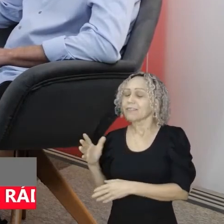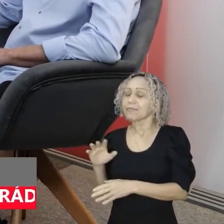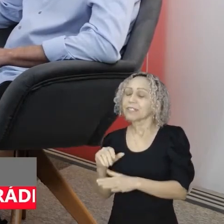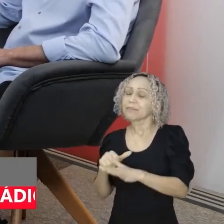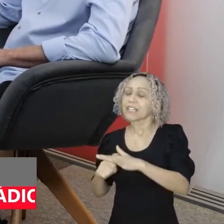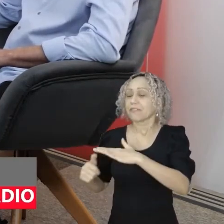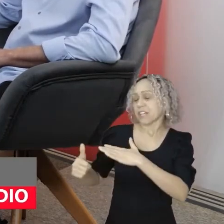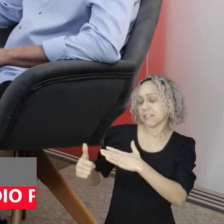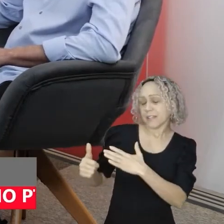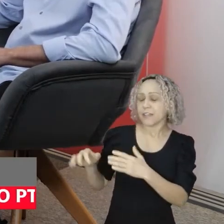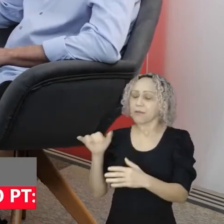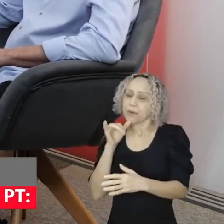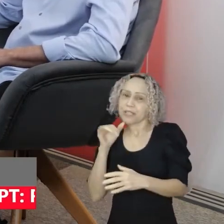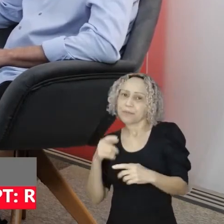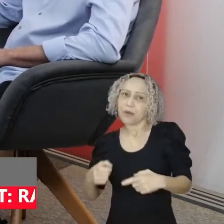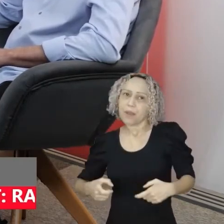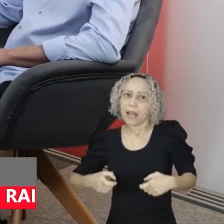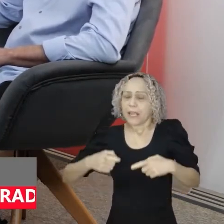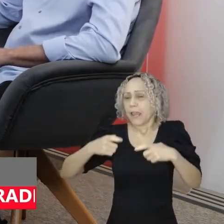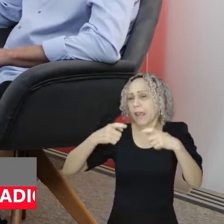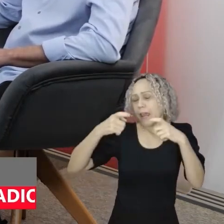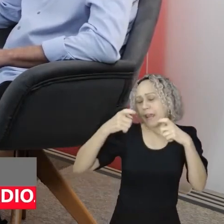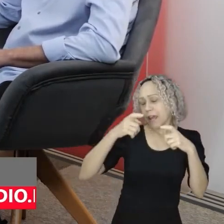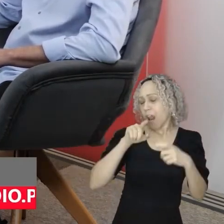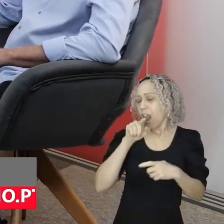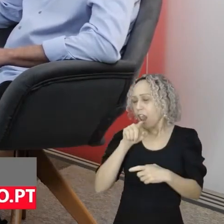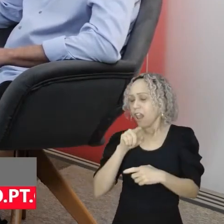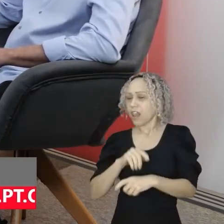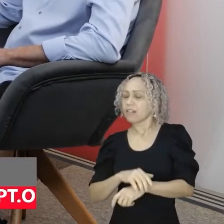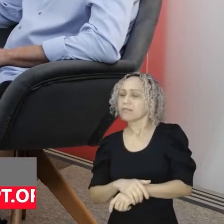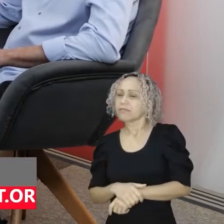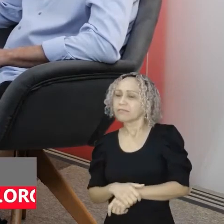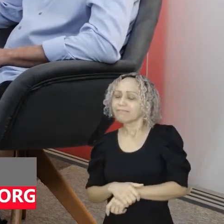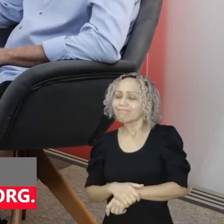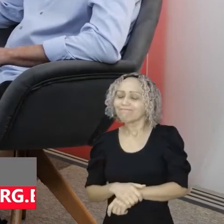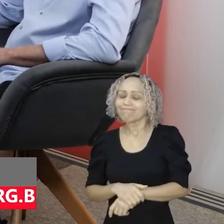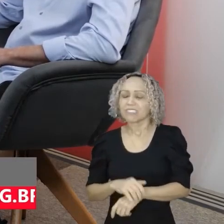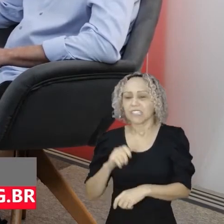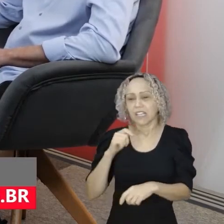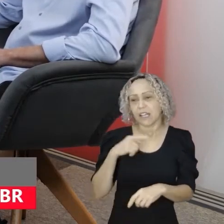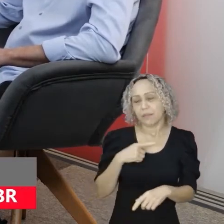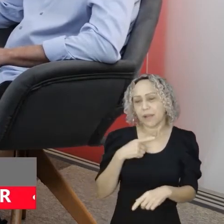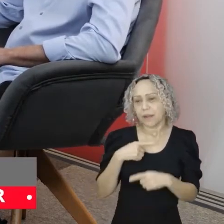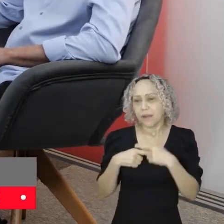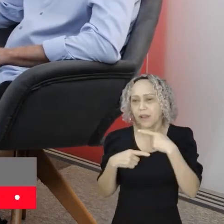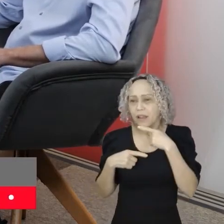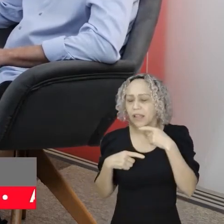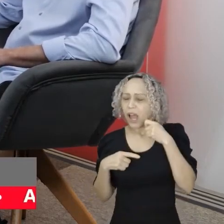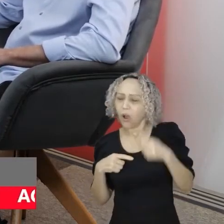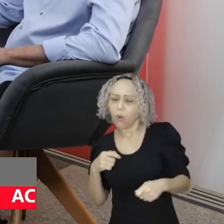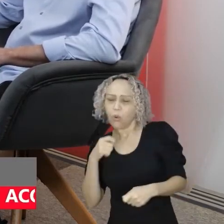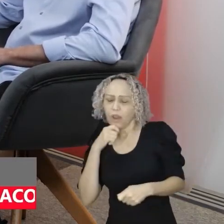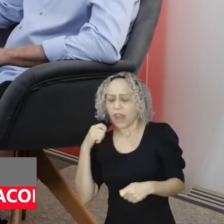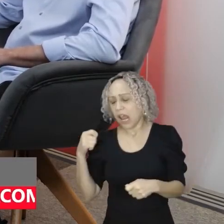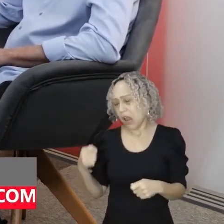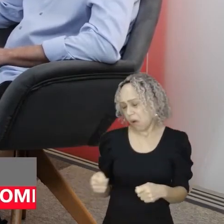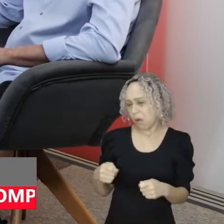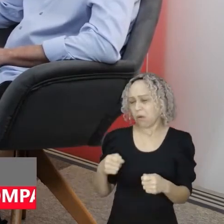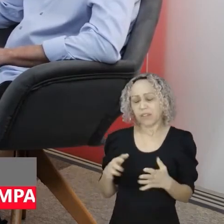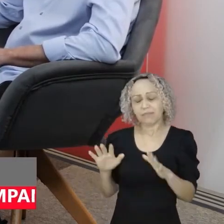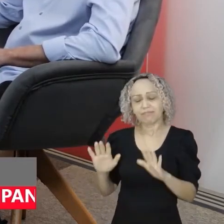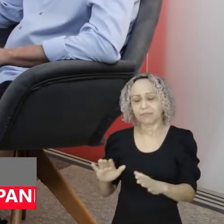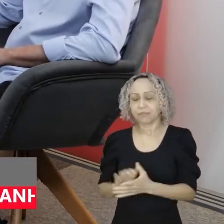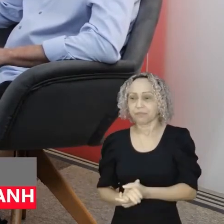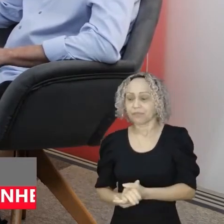participar, né, deputado? A economia melhorando, a comida mais barata, os programas sociais voltando e voltando melhores. Eu queria que o